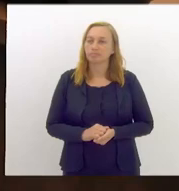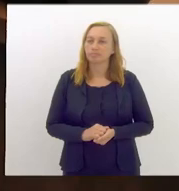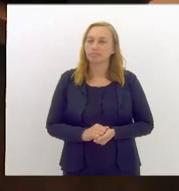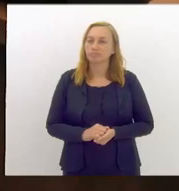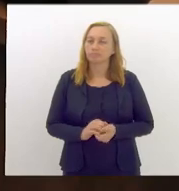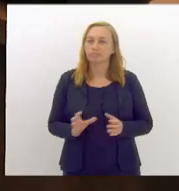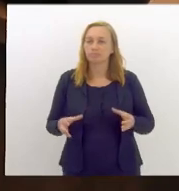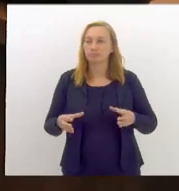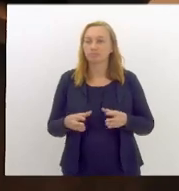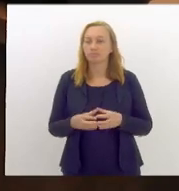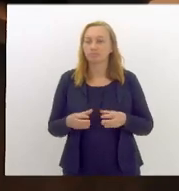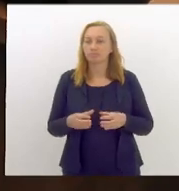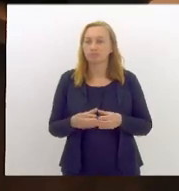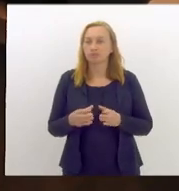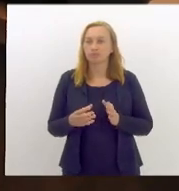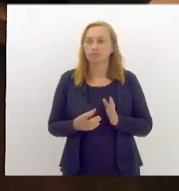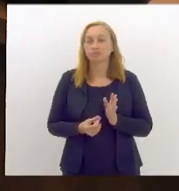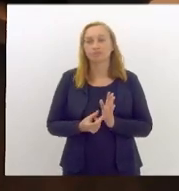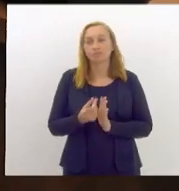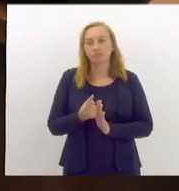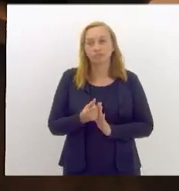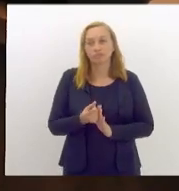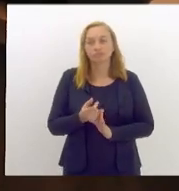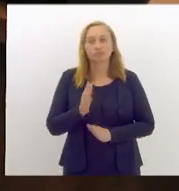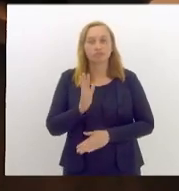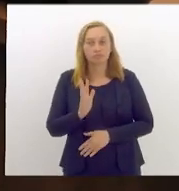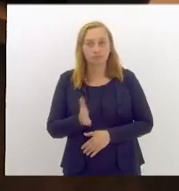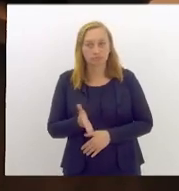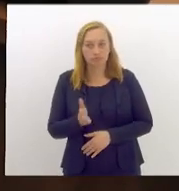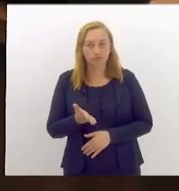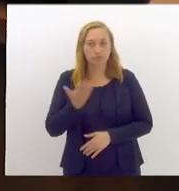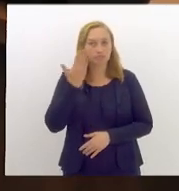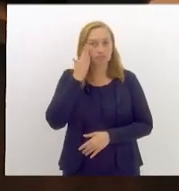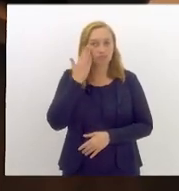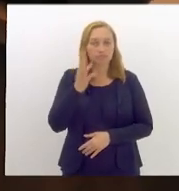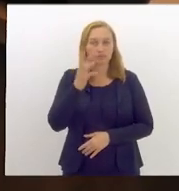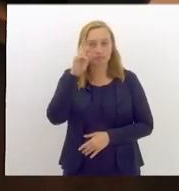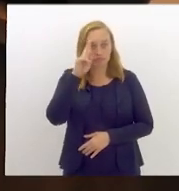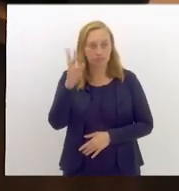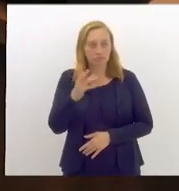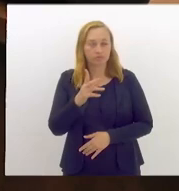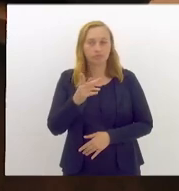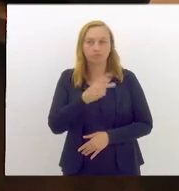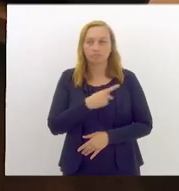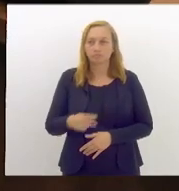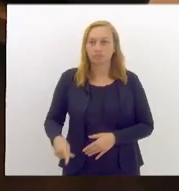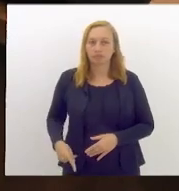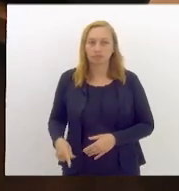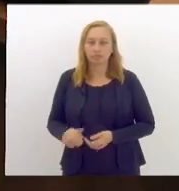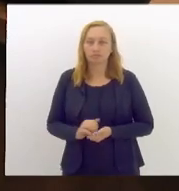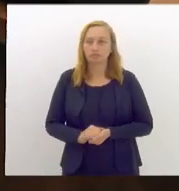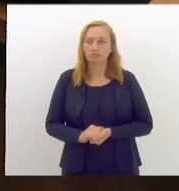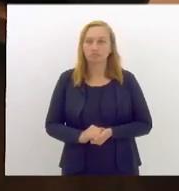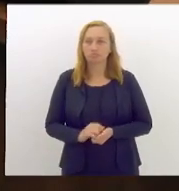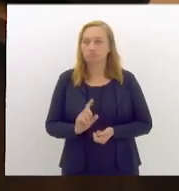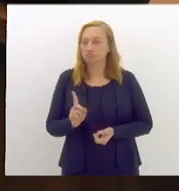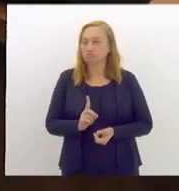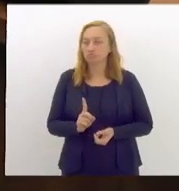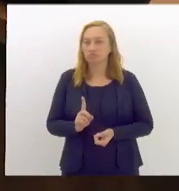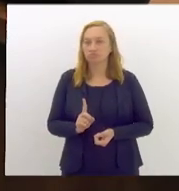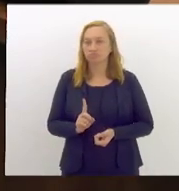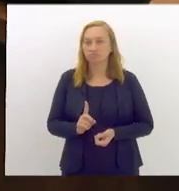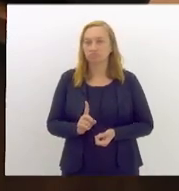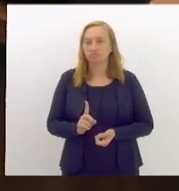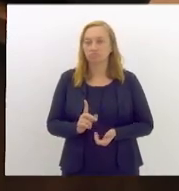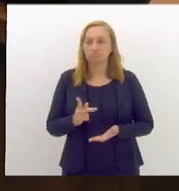comissão de orçamento e Jair do meu entendimento senhor presidente não tá correto